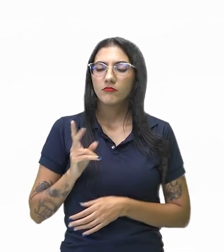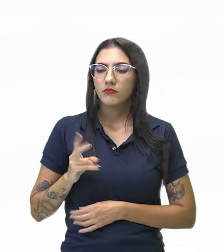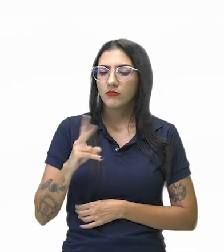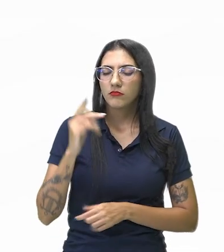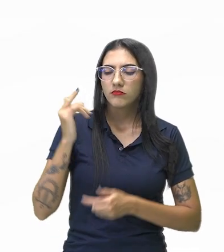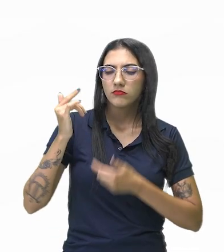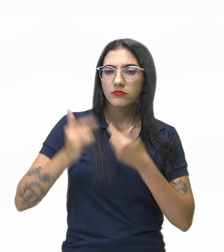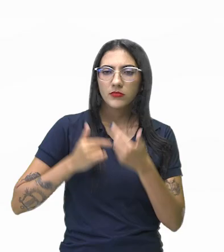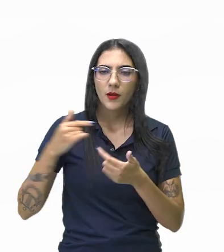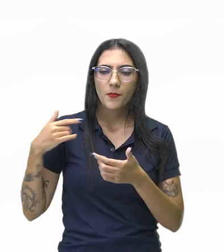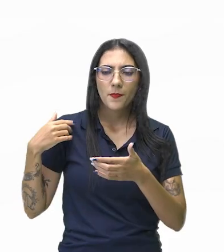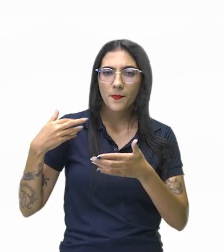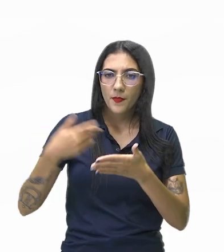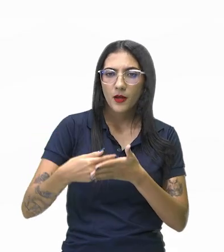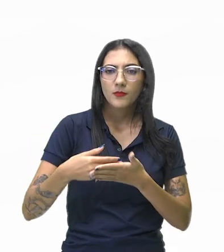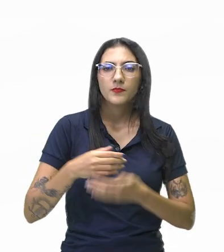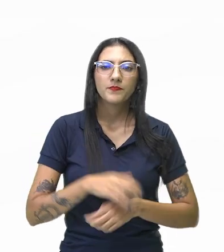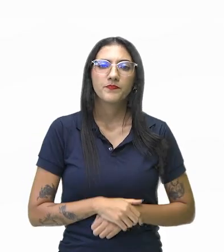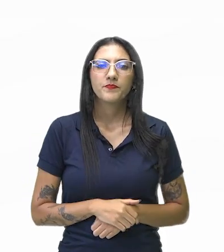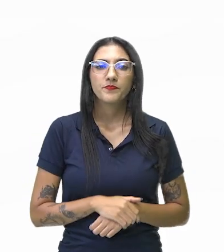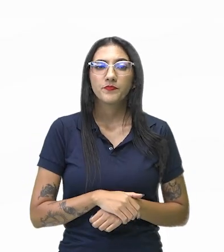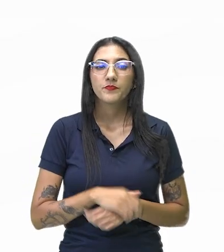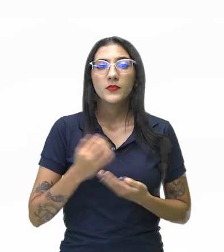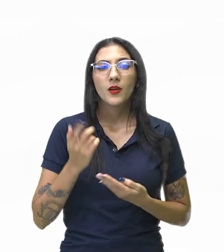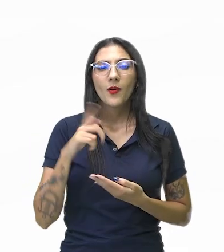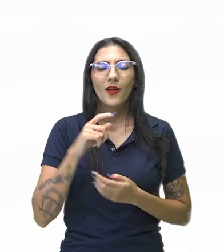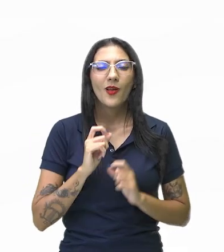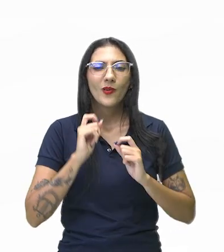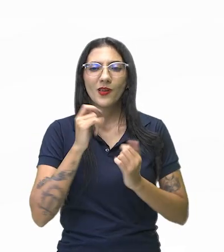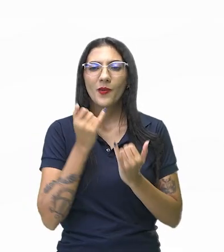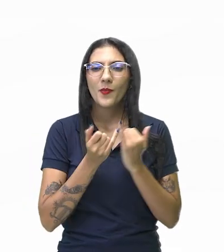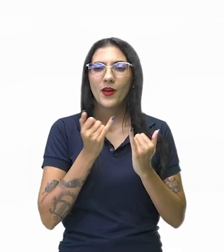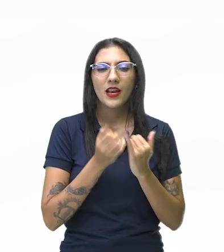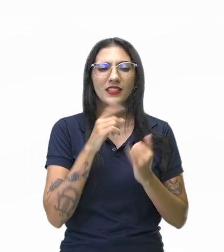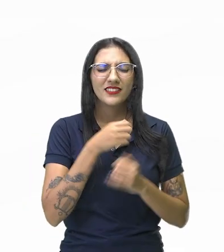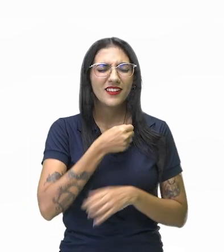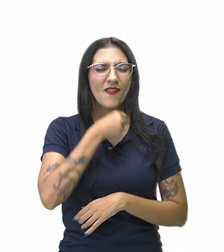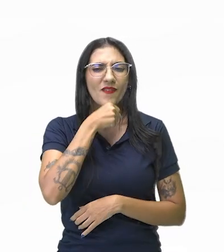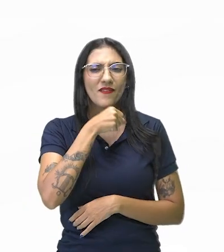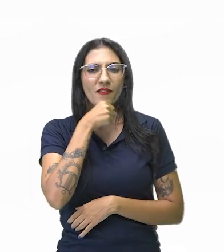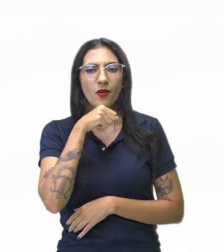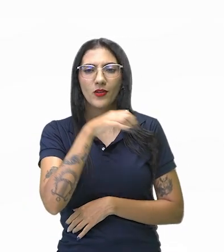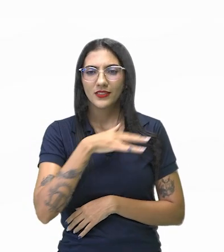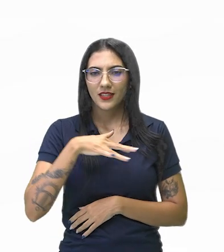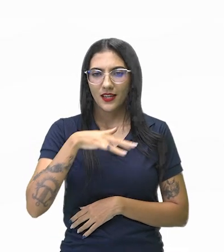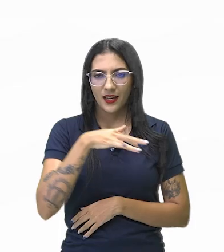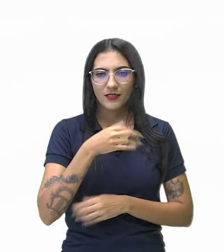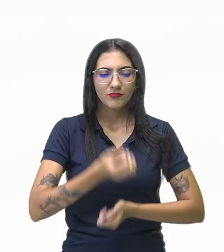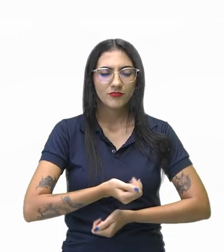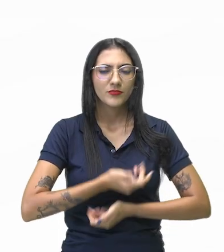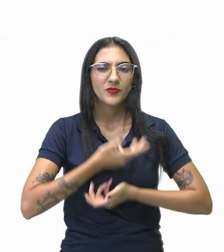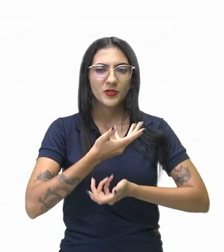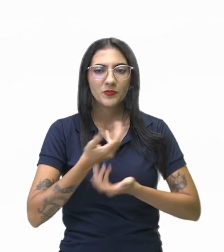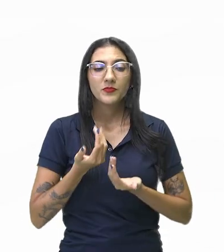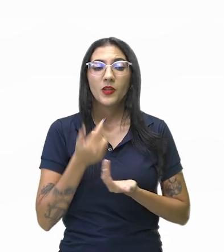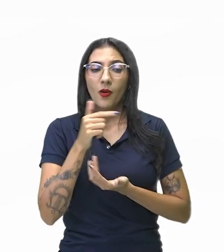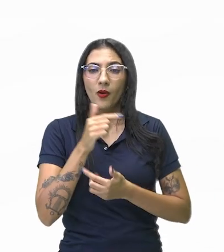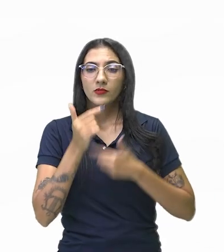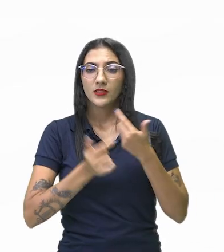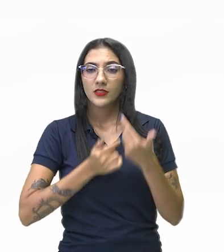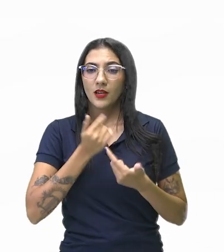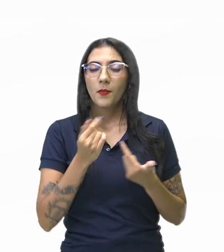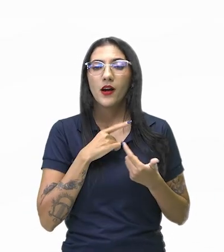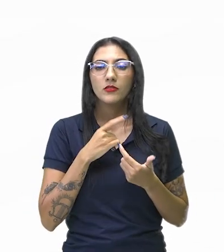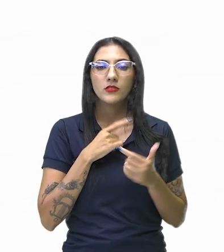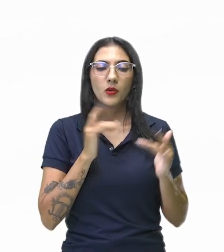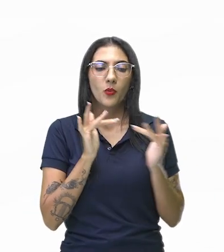em atividade desde então. Considera-se a avó da arte da performance. Seu trabalho explora as relações